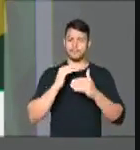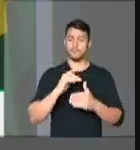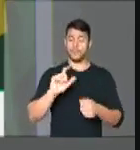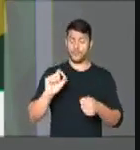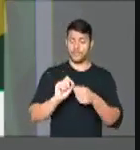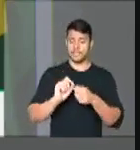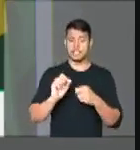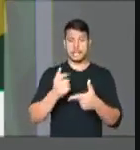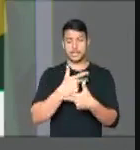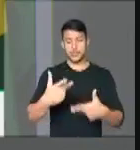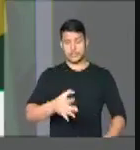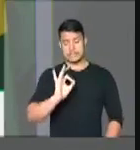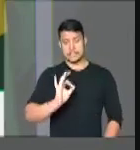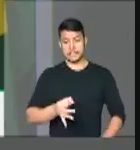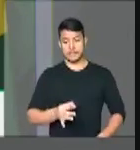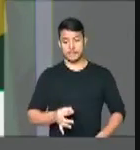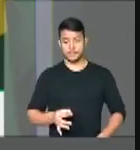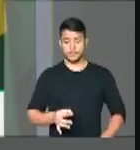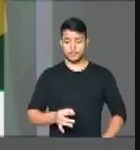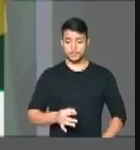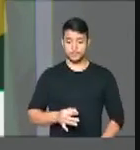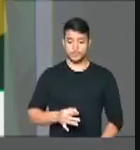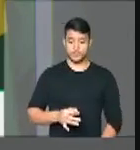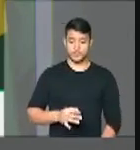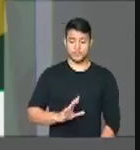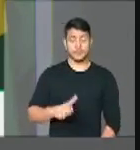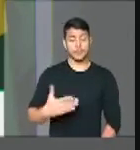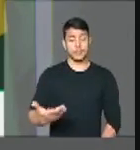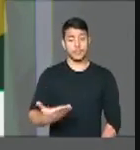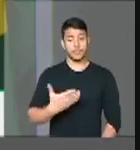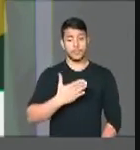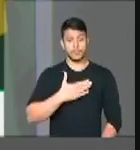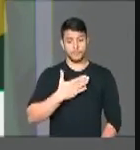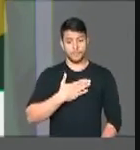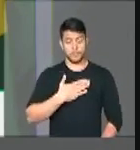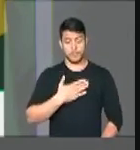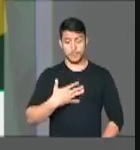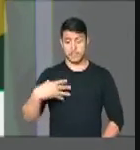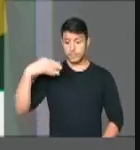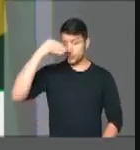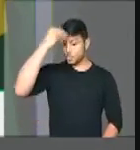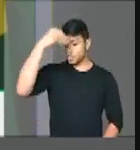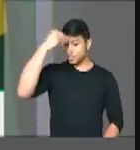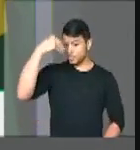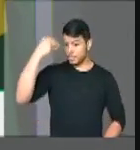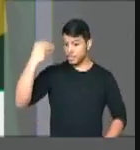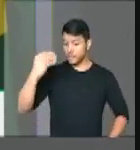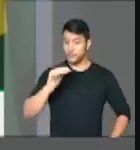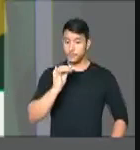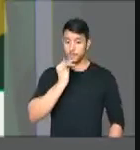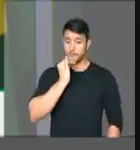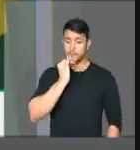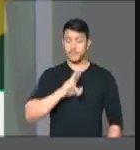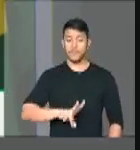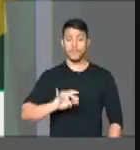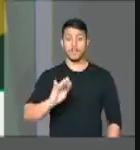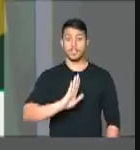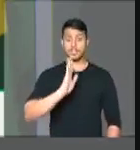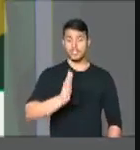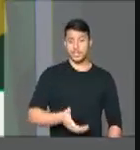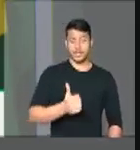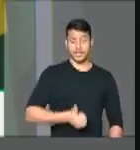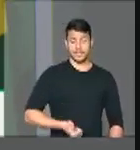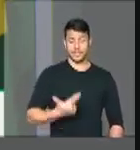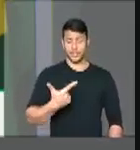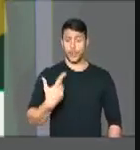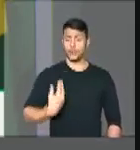eleito para fazer. Então, são 12 anos. A minha sobrinha, Luísa, que nasceu há 5 anos, ela terá vivido os seus